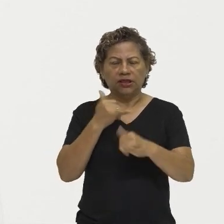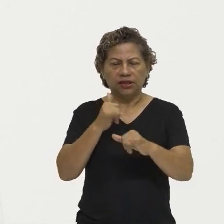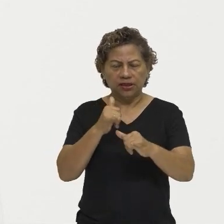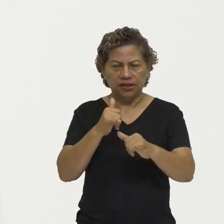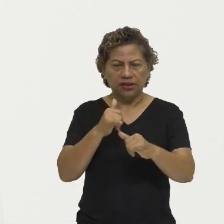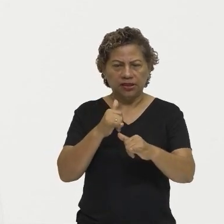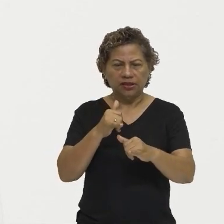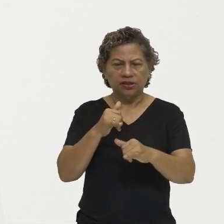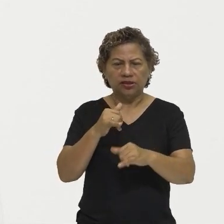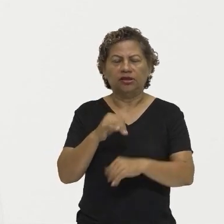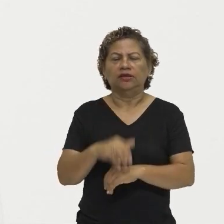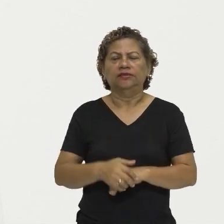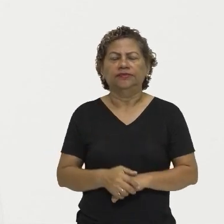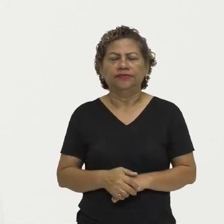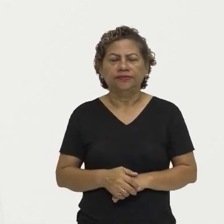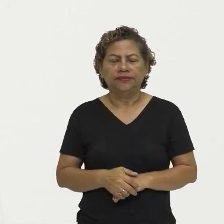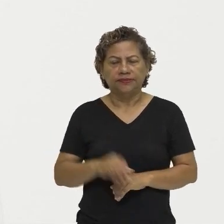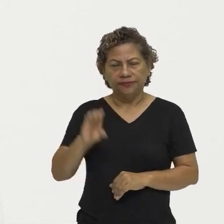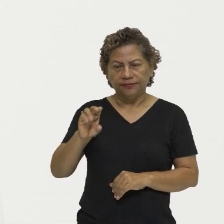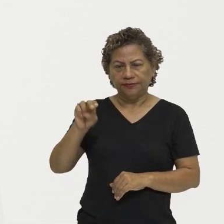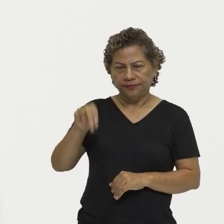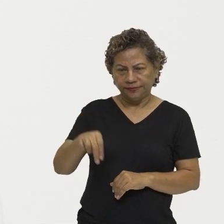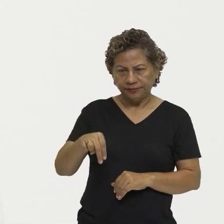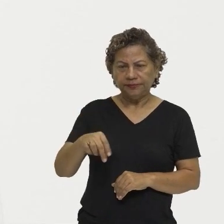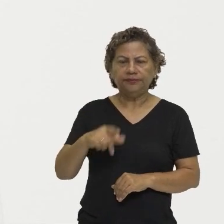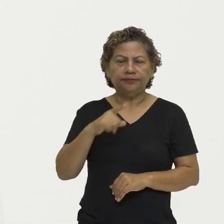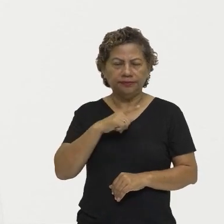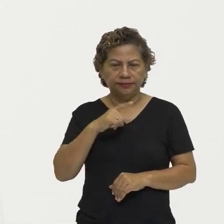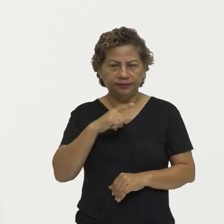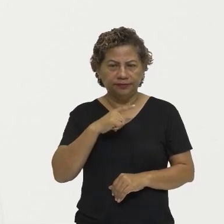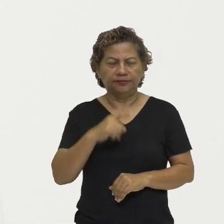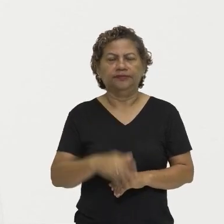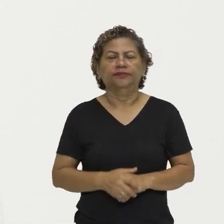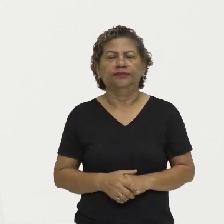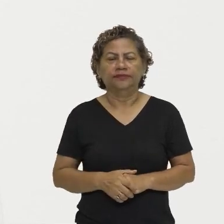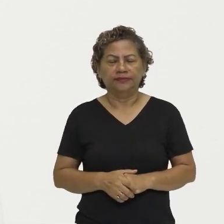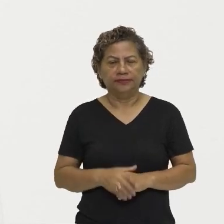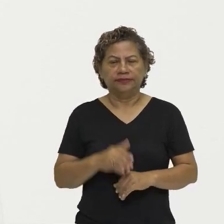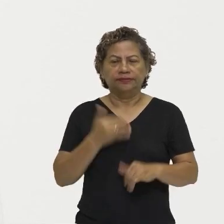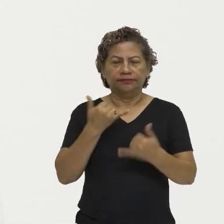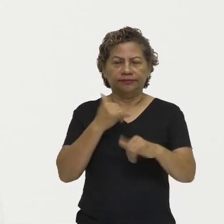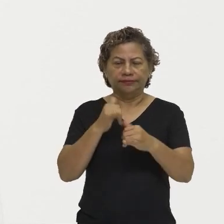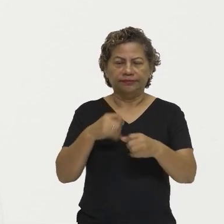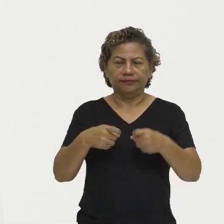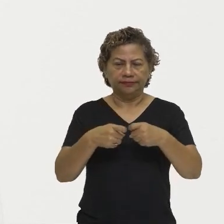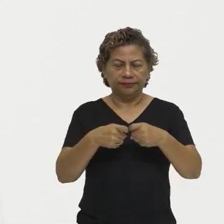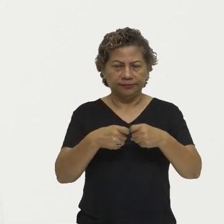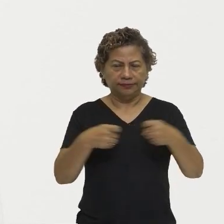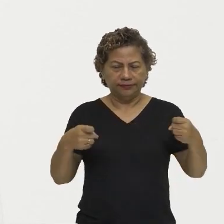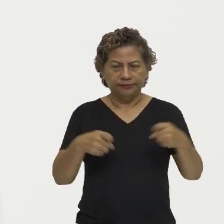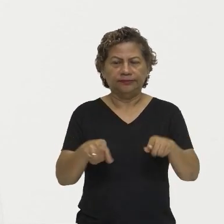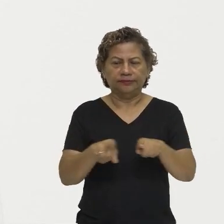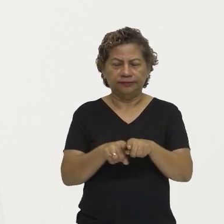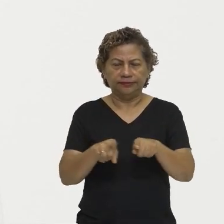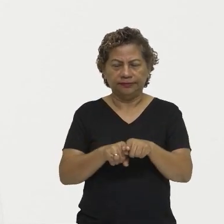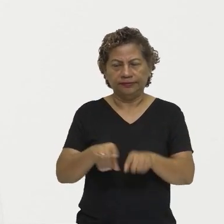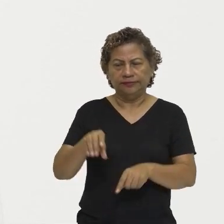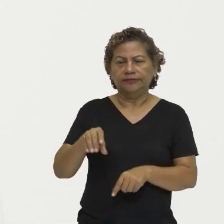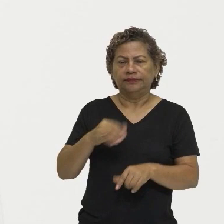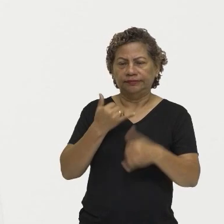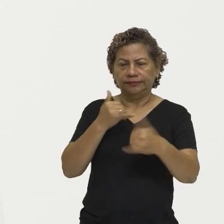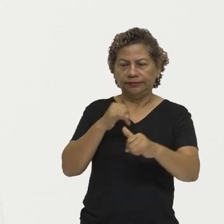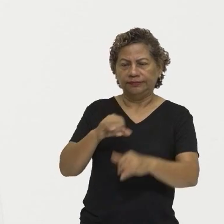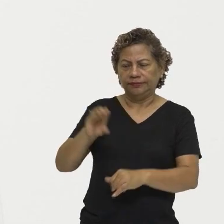energia cinética, né? Então, a gente vai calcular a energia mecânica somando, né, a